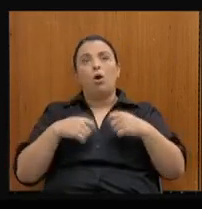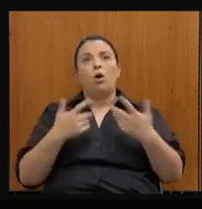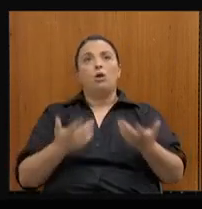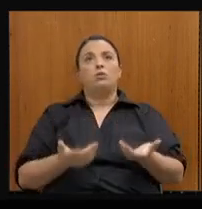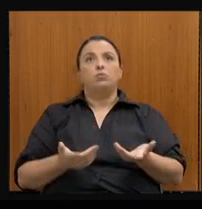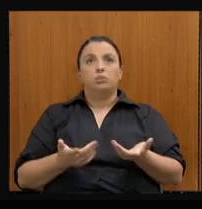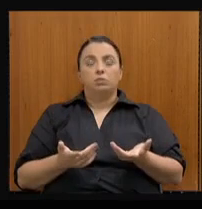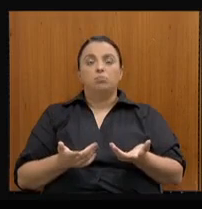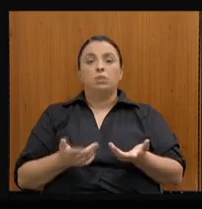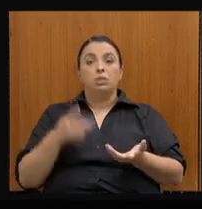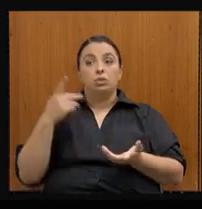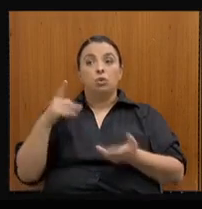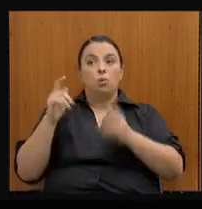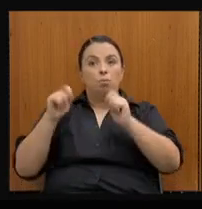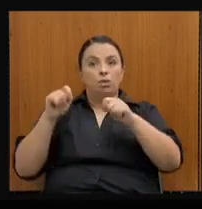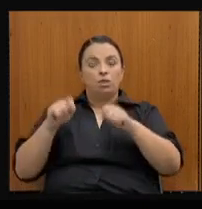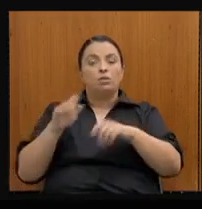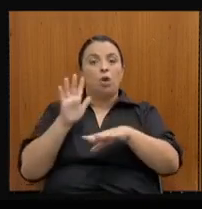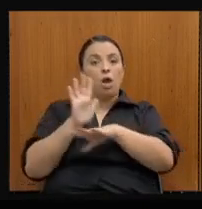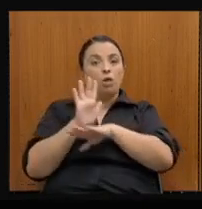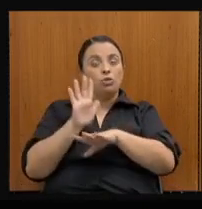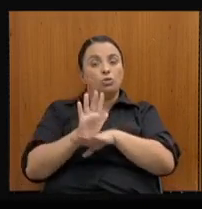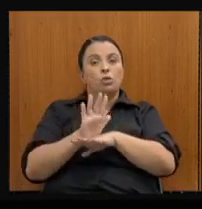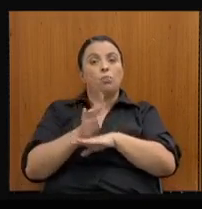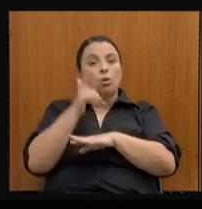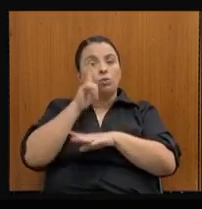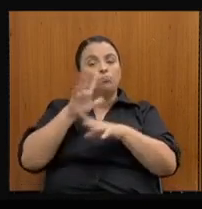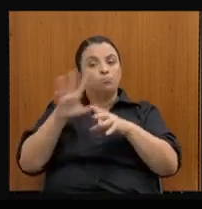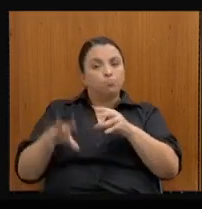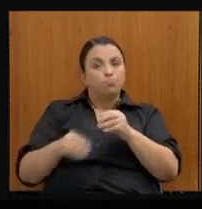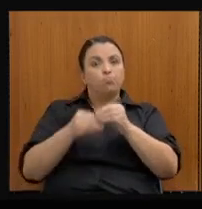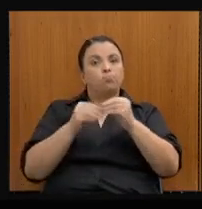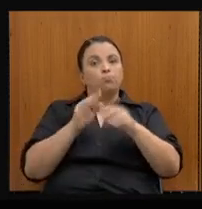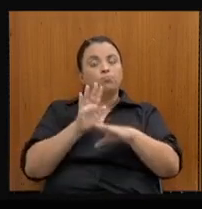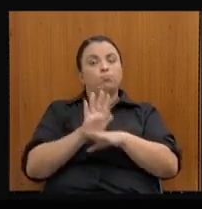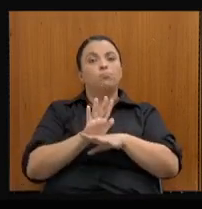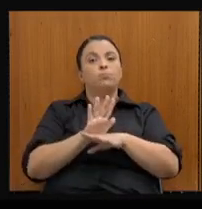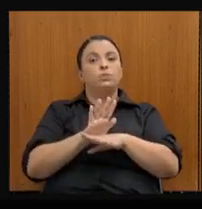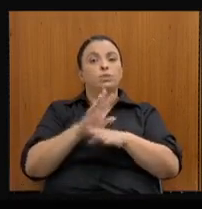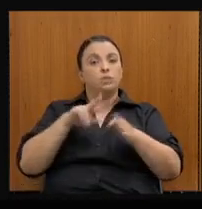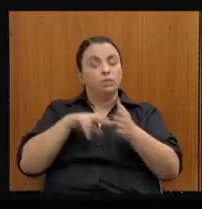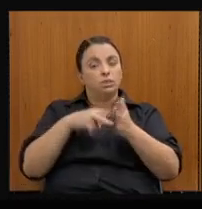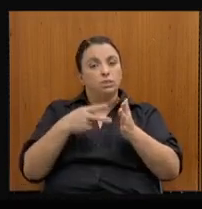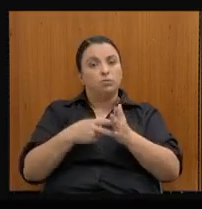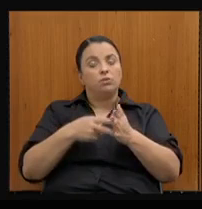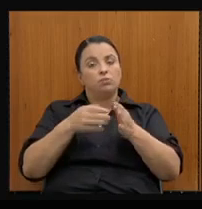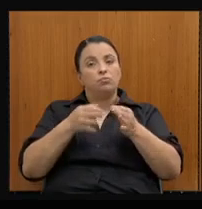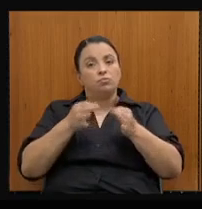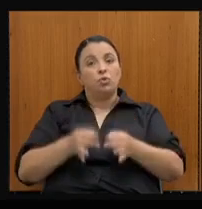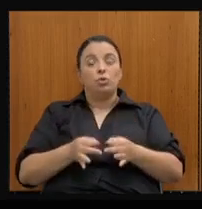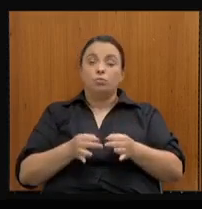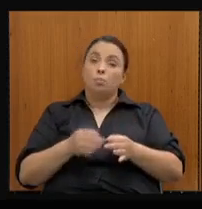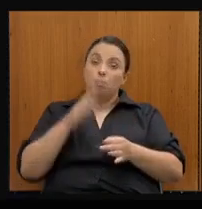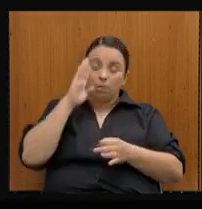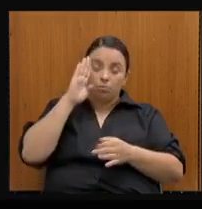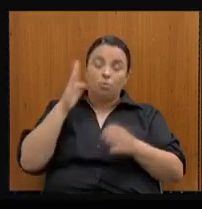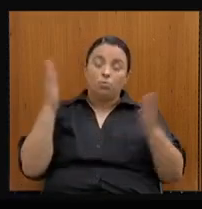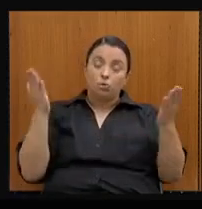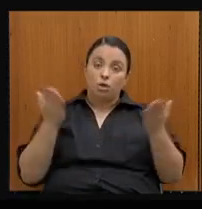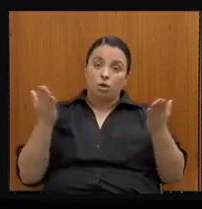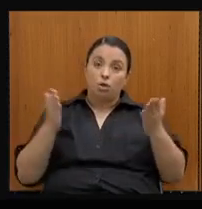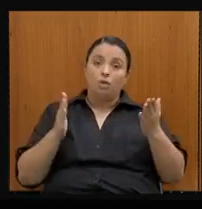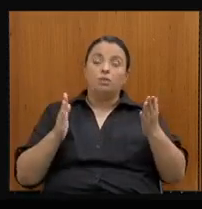potencial para agregar contribuições significativas a esse período de 13 e hídrica é